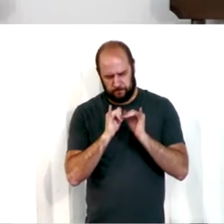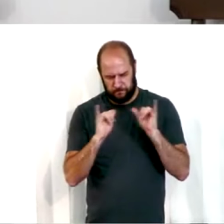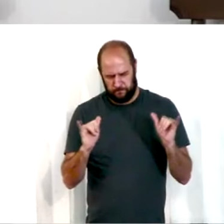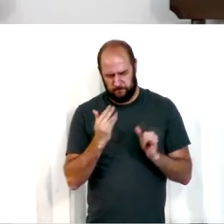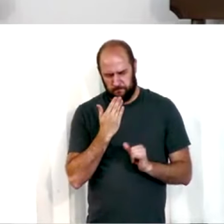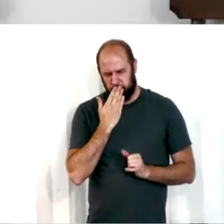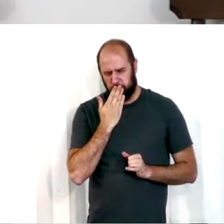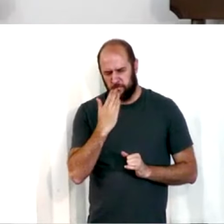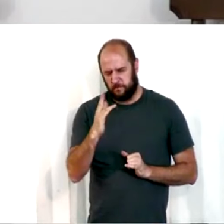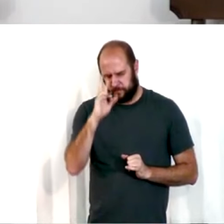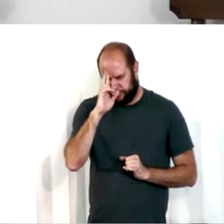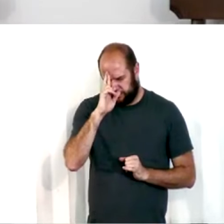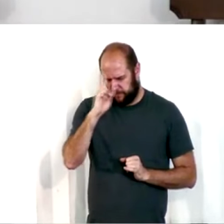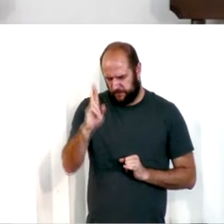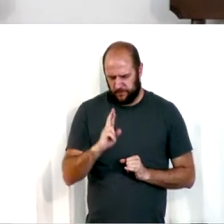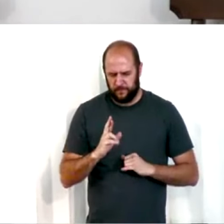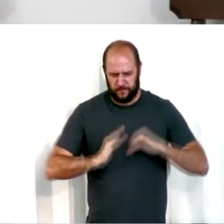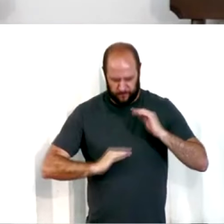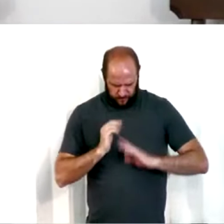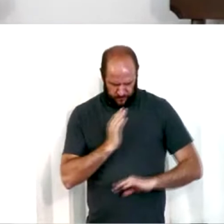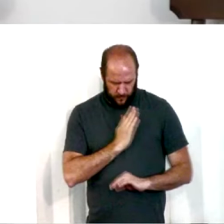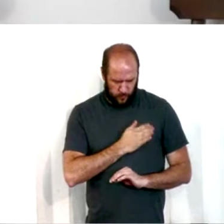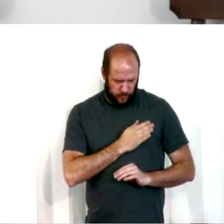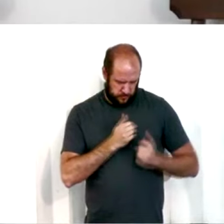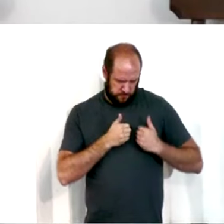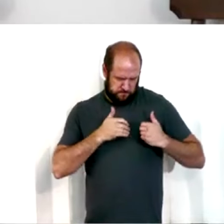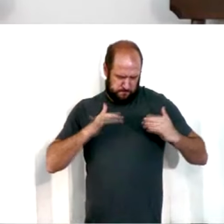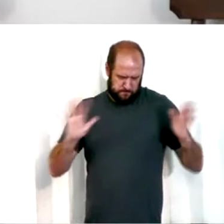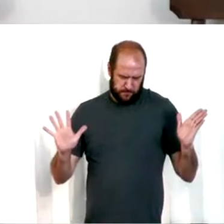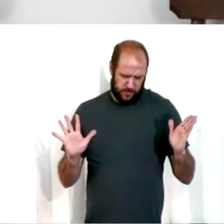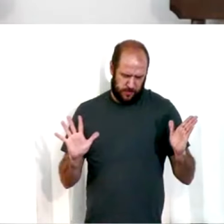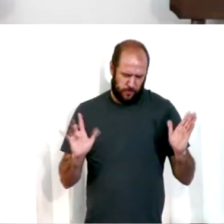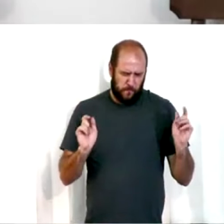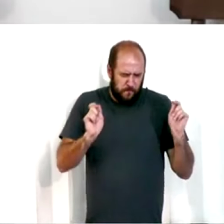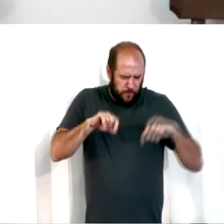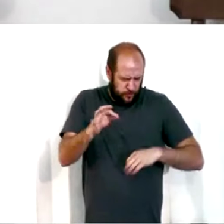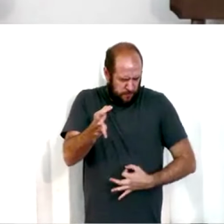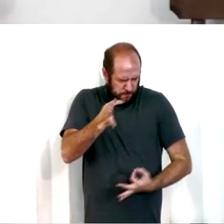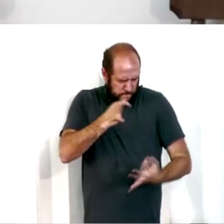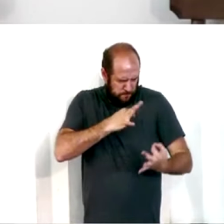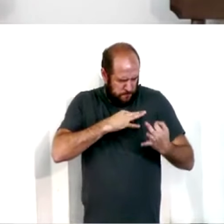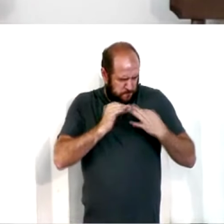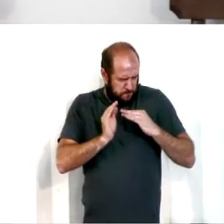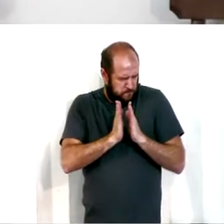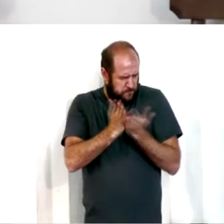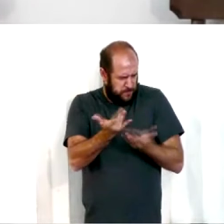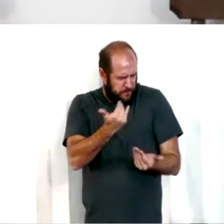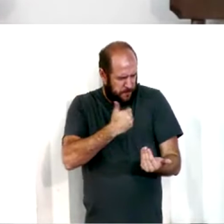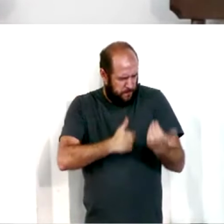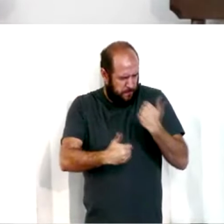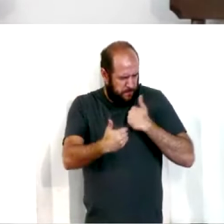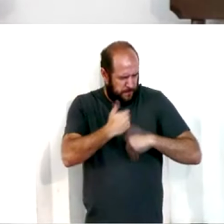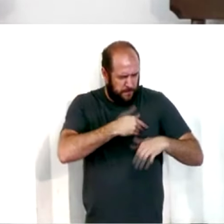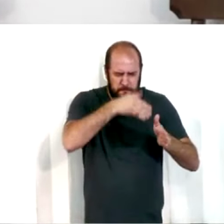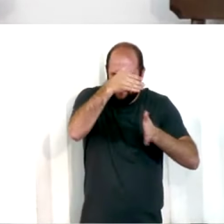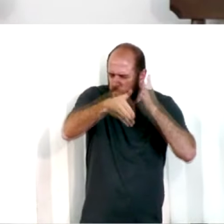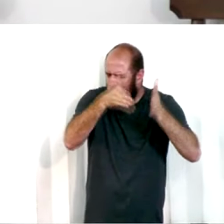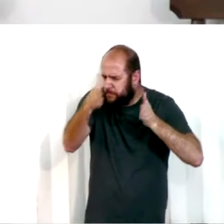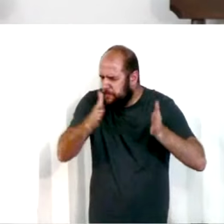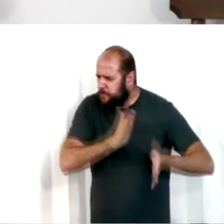pedimos que Tu faça do nosso coração terra fértil, a fim de que a semente da Tua Palavra frutifique em nosso